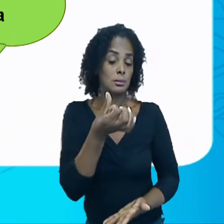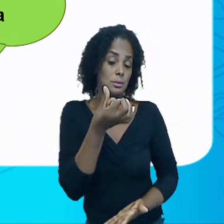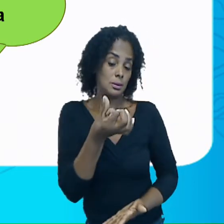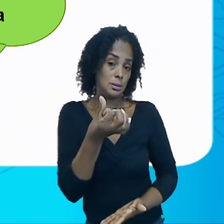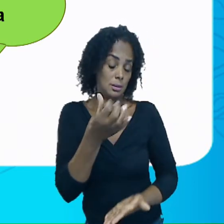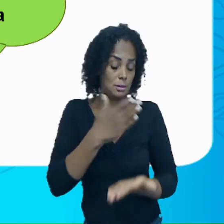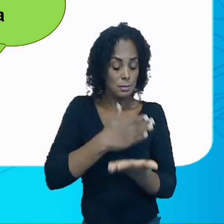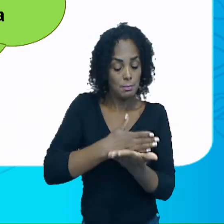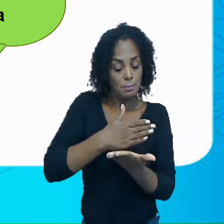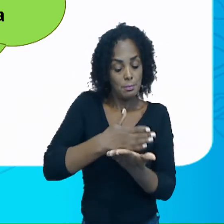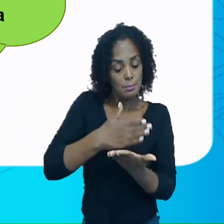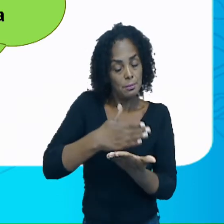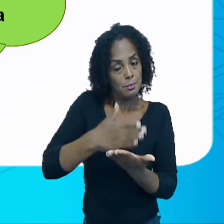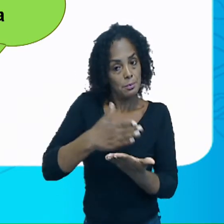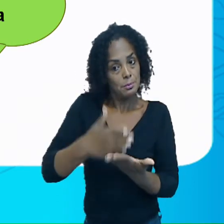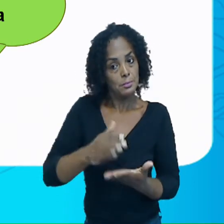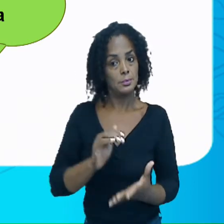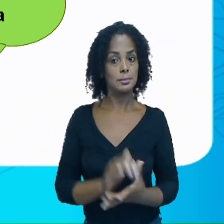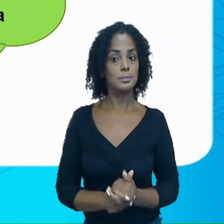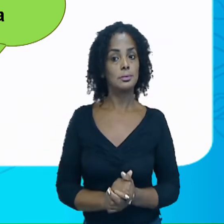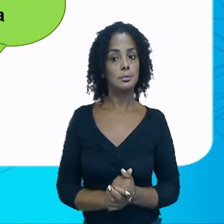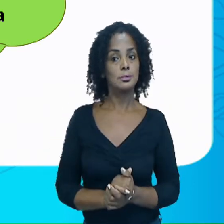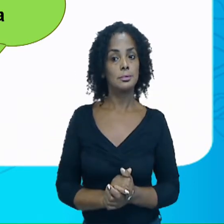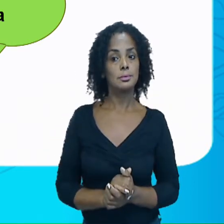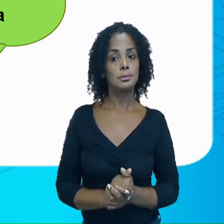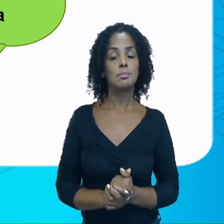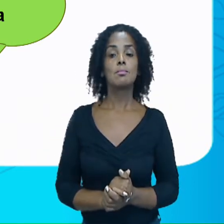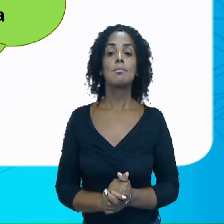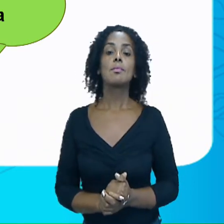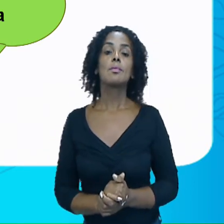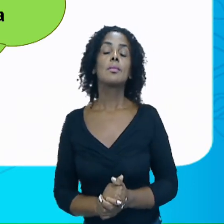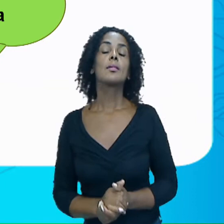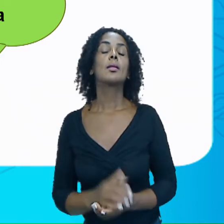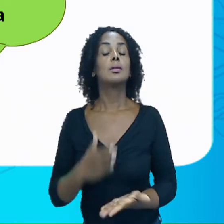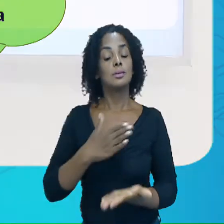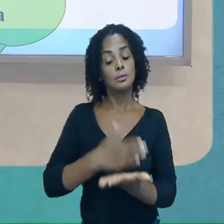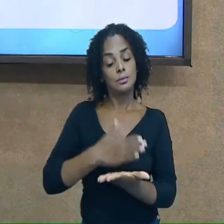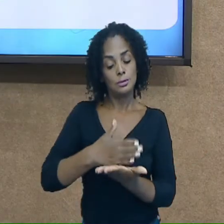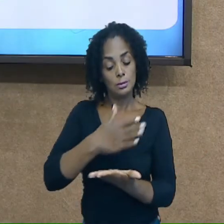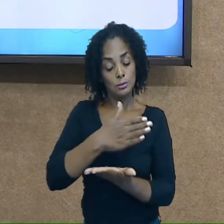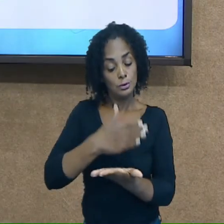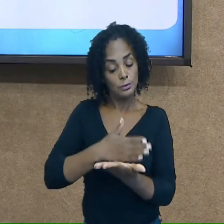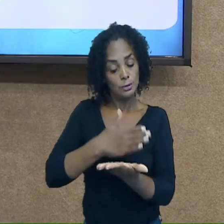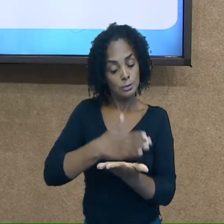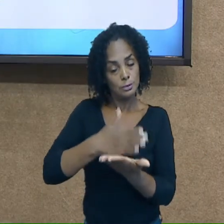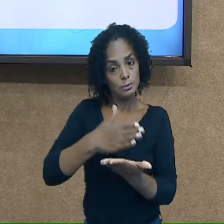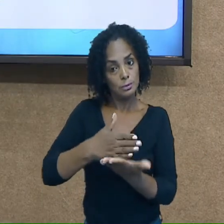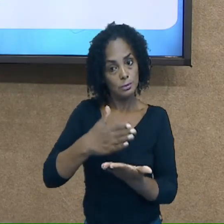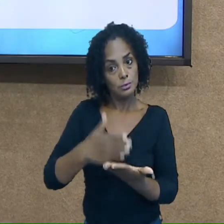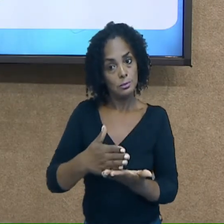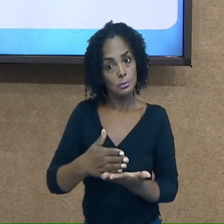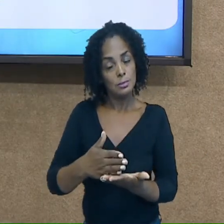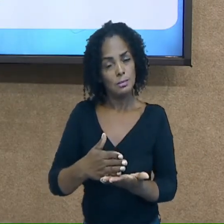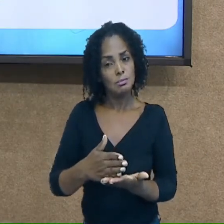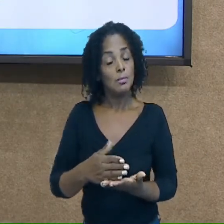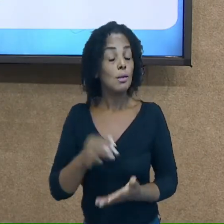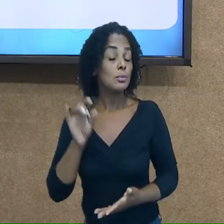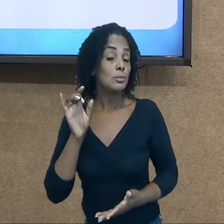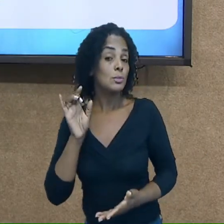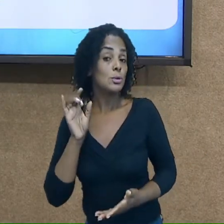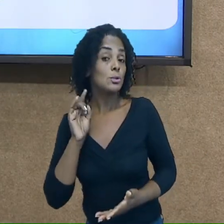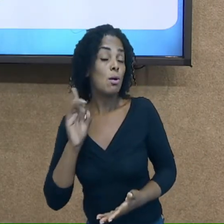6 partes. Eu dividi esse todo em 6 partes, porém, apenas uma parte